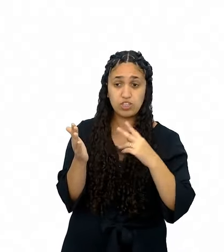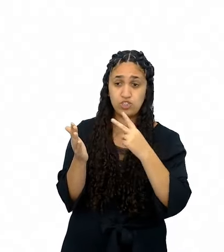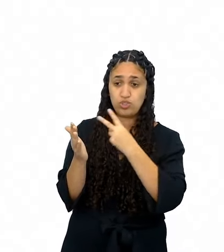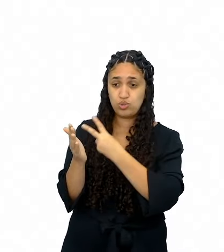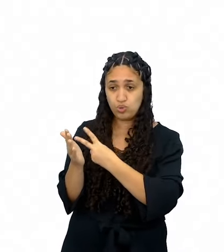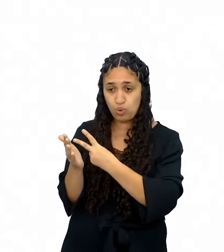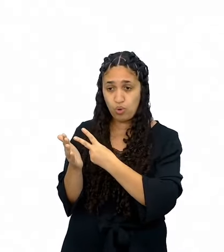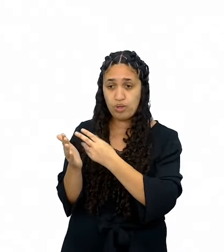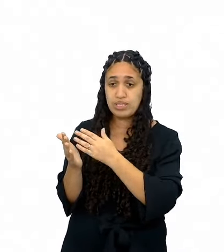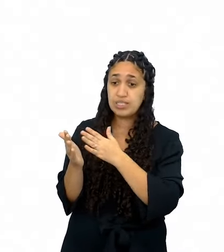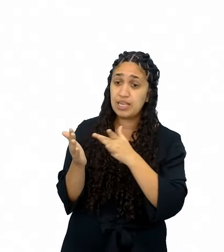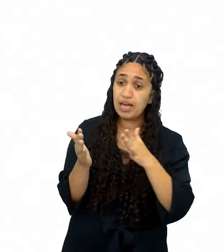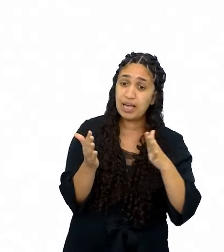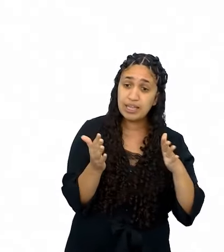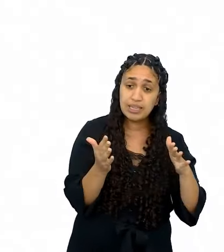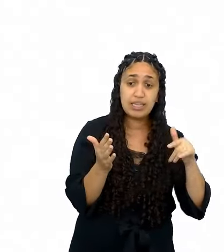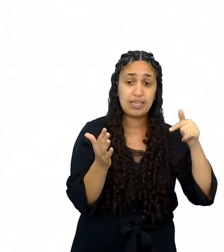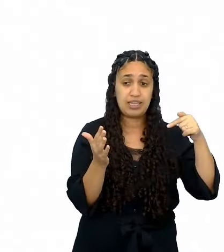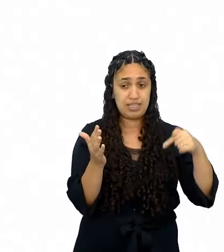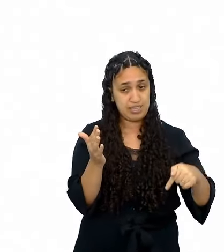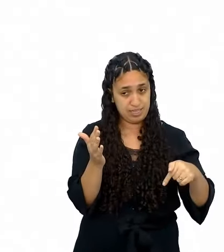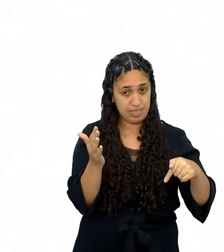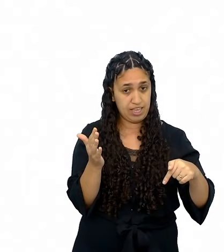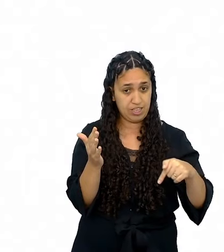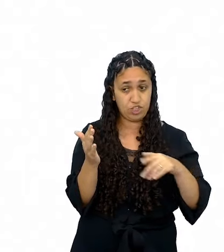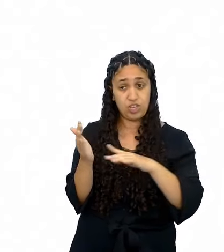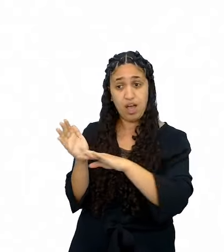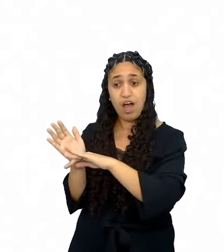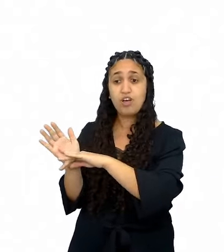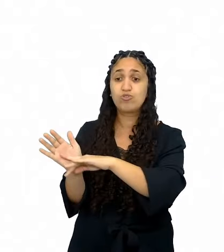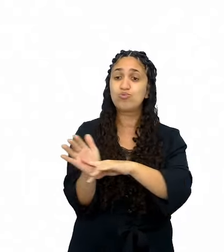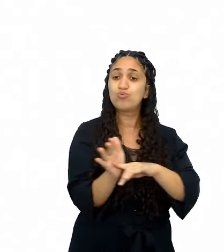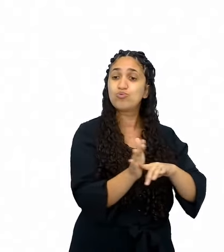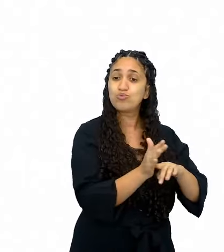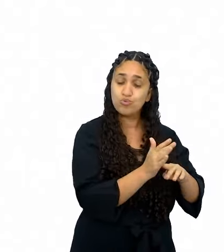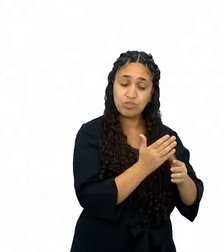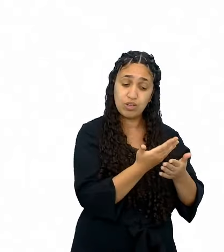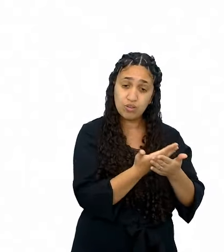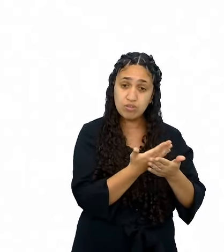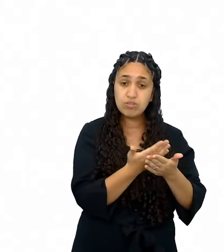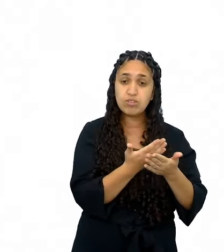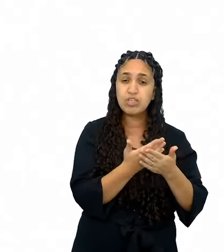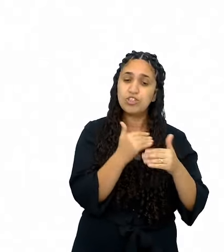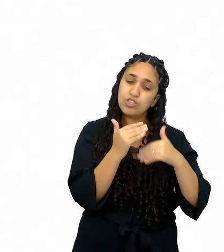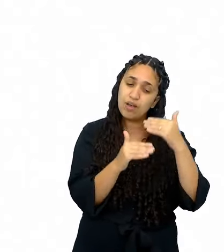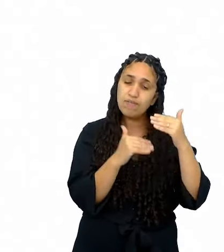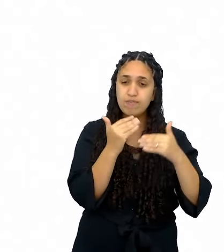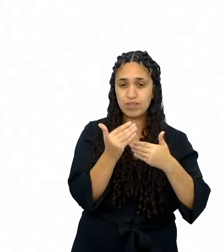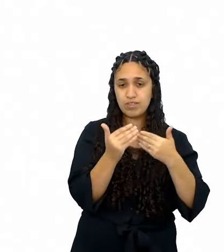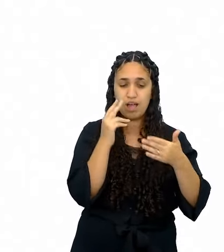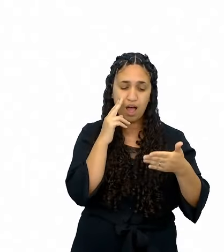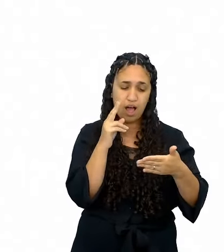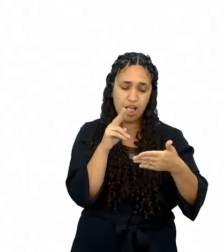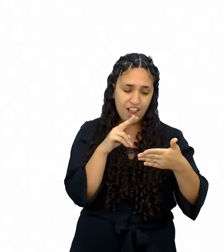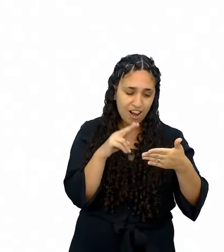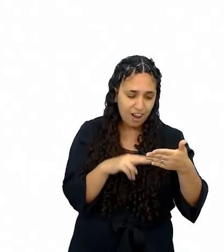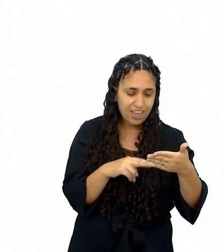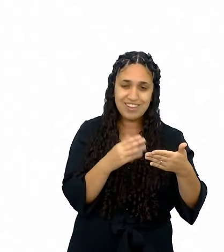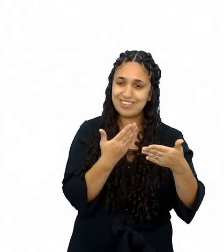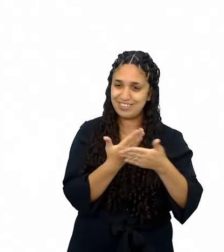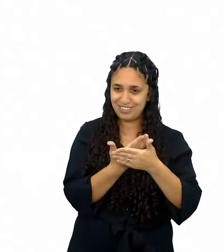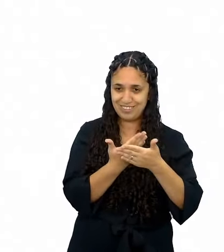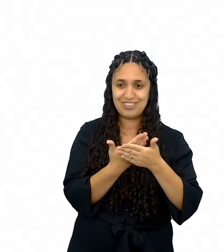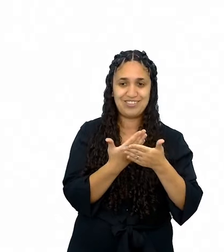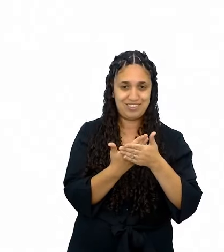é ler para estudar. Vamos conhecer, então, as atividades que estão presentes, as outras atividades que estão presentes nesta